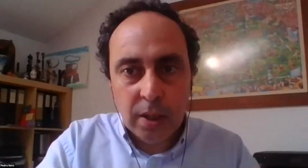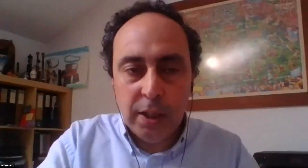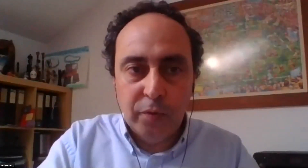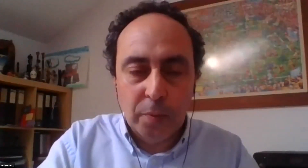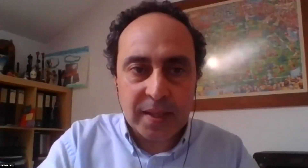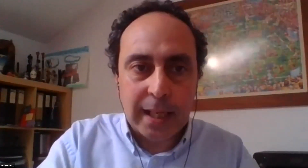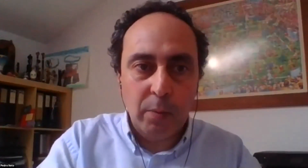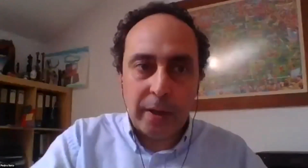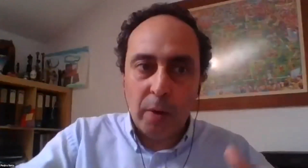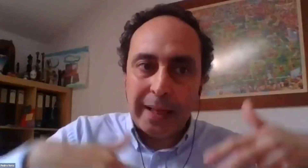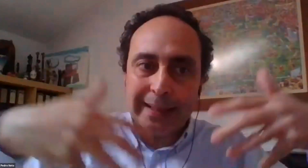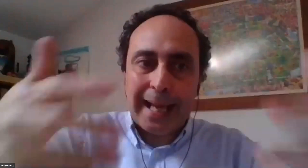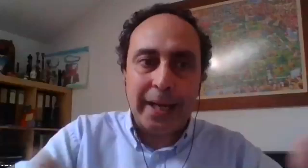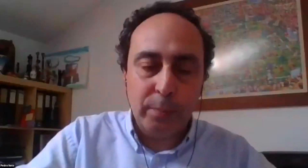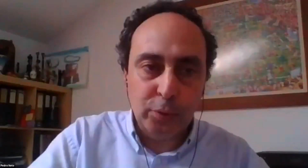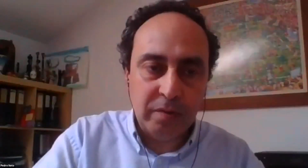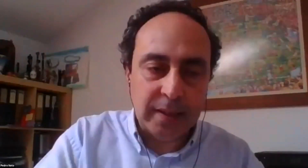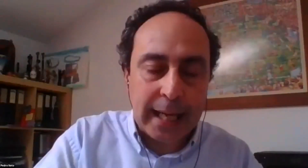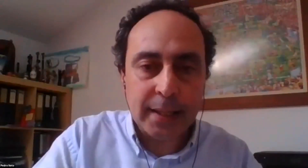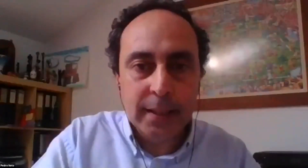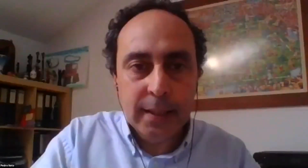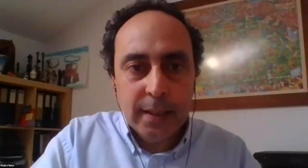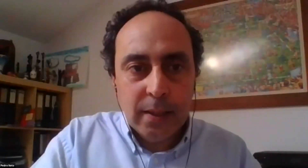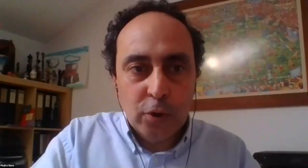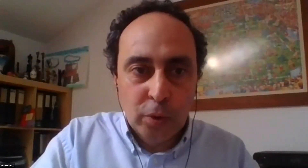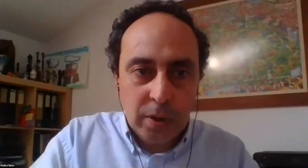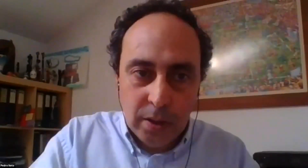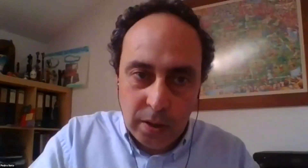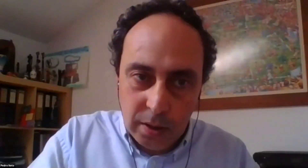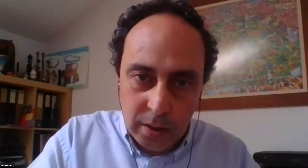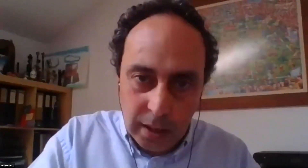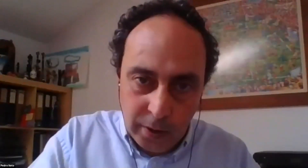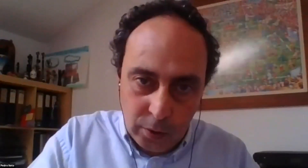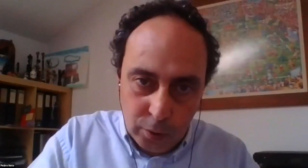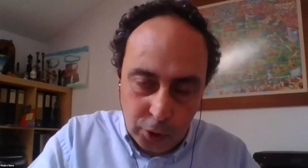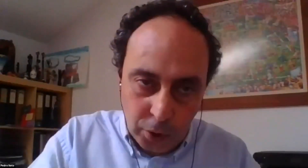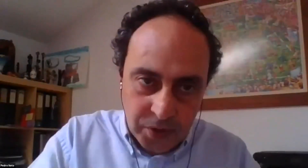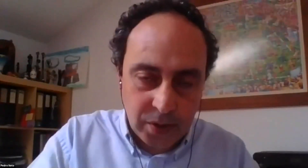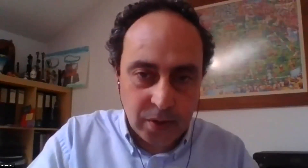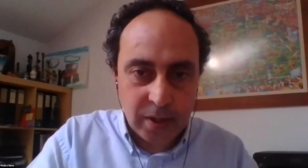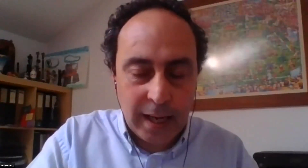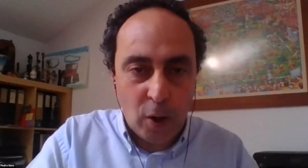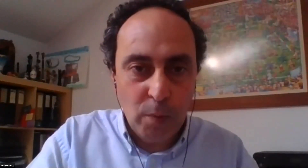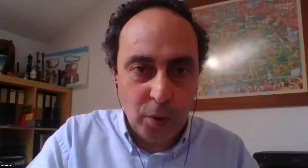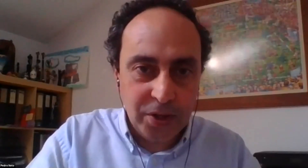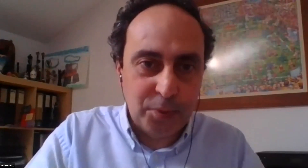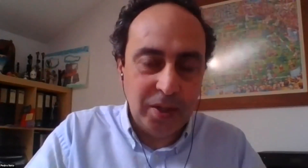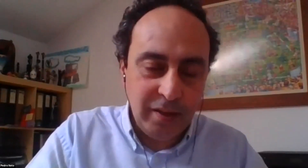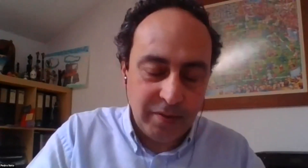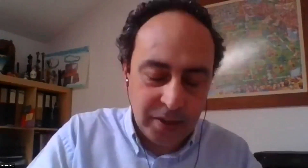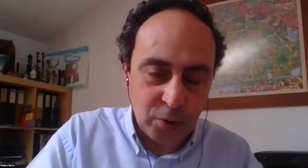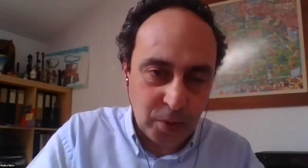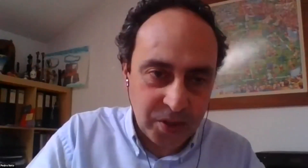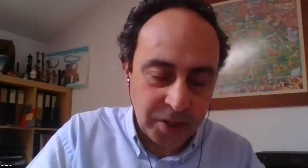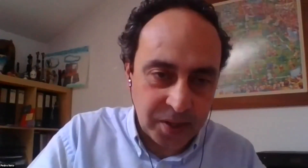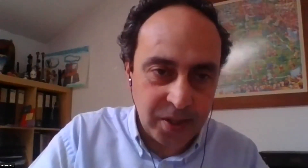de informação para aumentar a produtividade. Eu julgo que aquilo que nos trouxe, se há alguma coisa